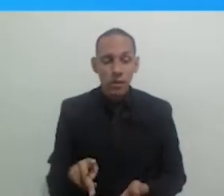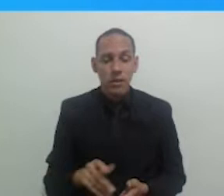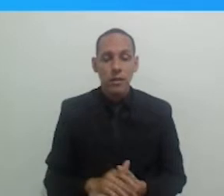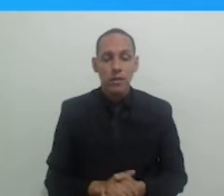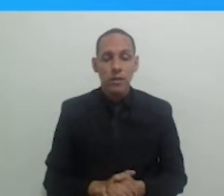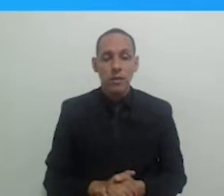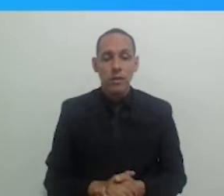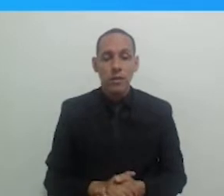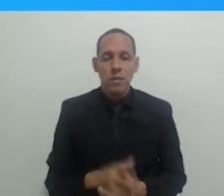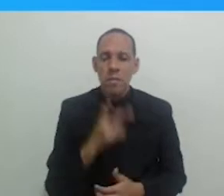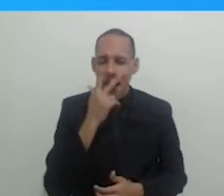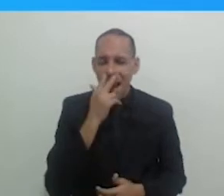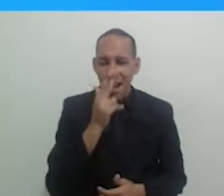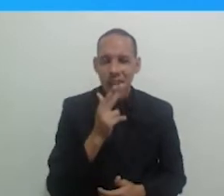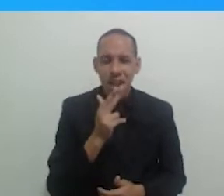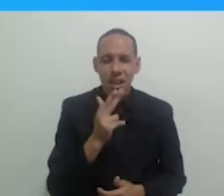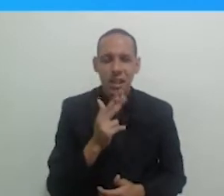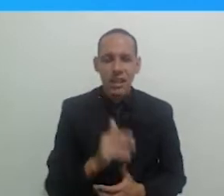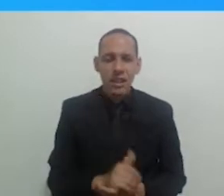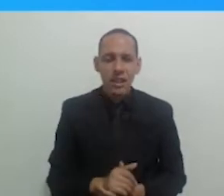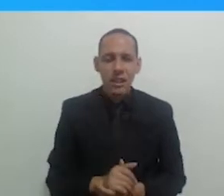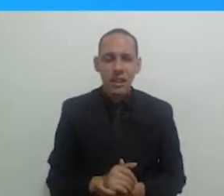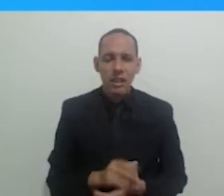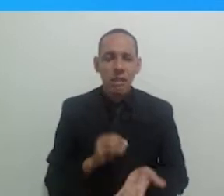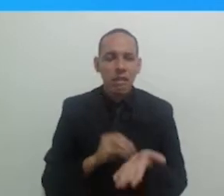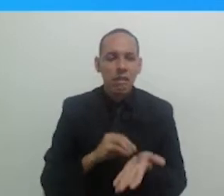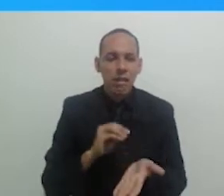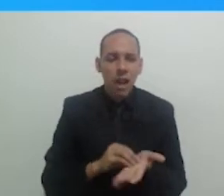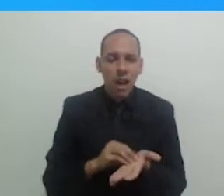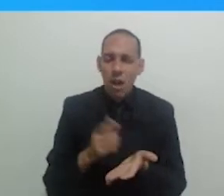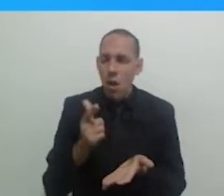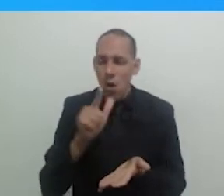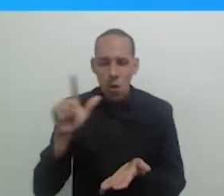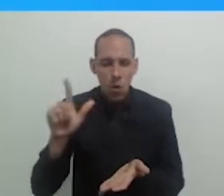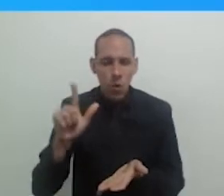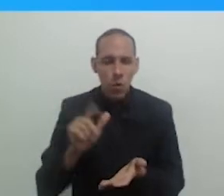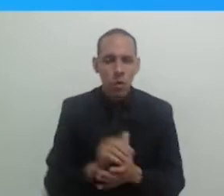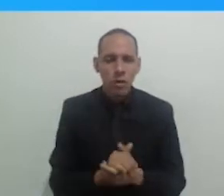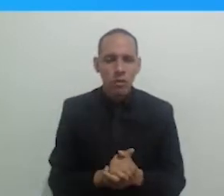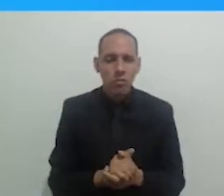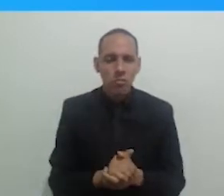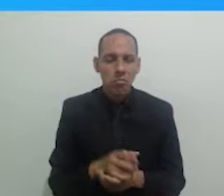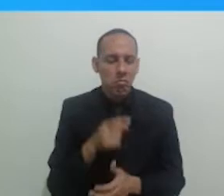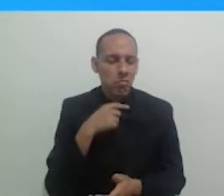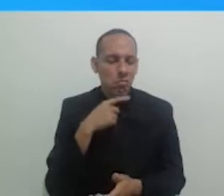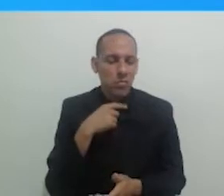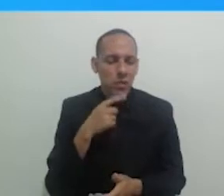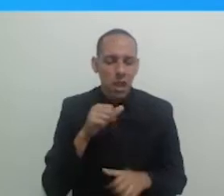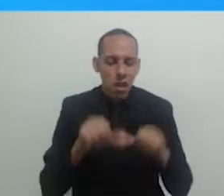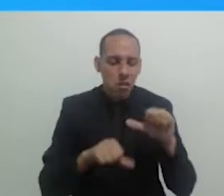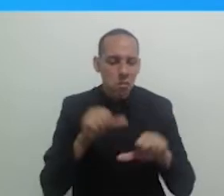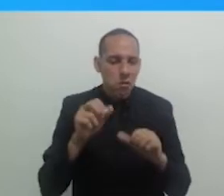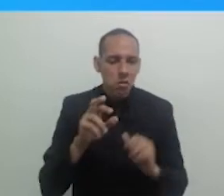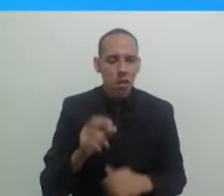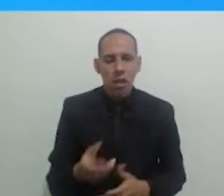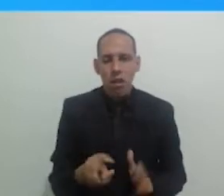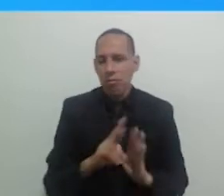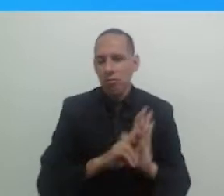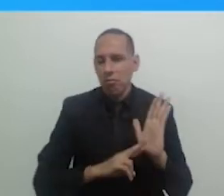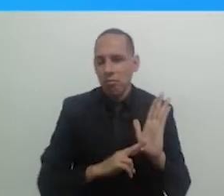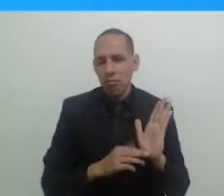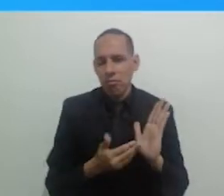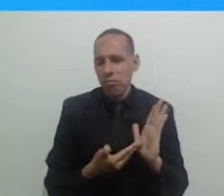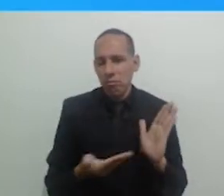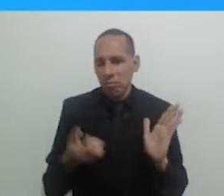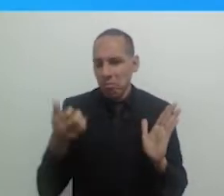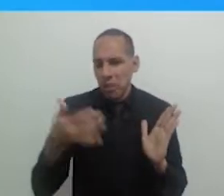parece, estando ausente os demais, não há como modificar o resultado. É, claro. 6-5